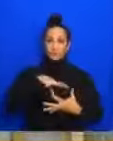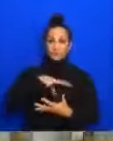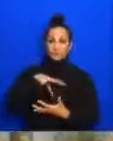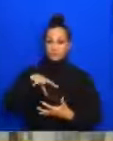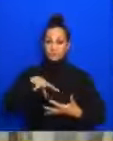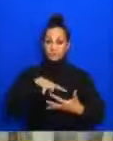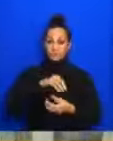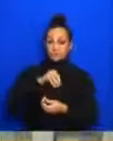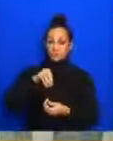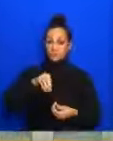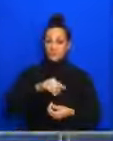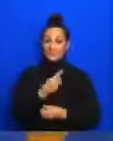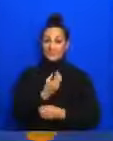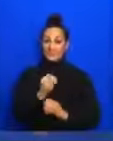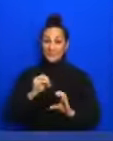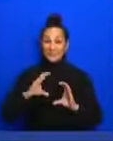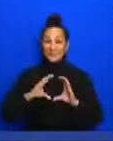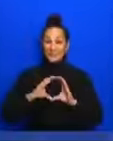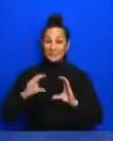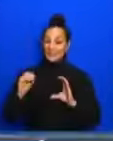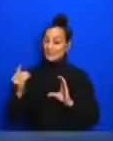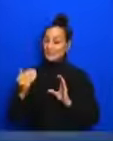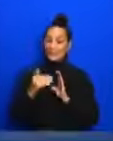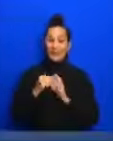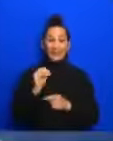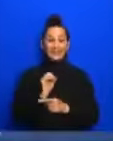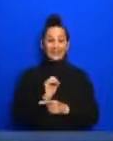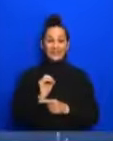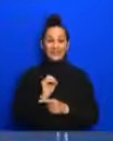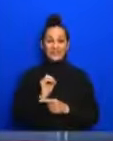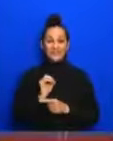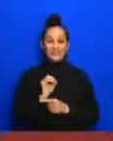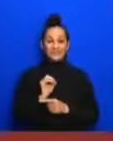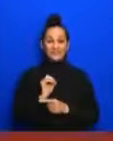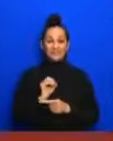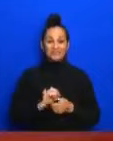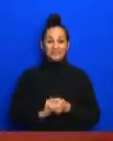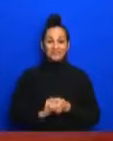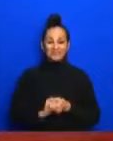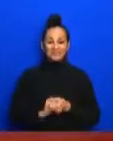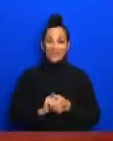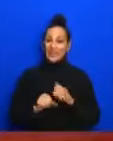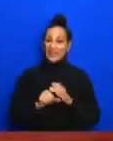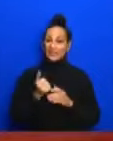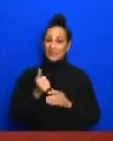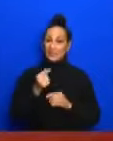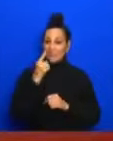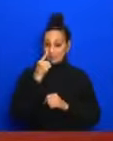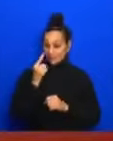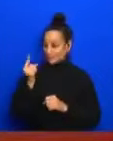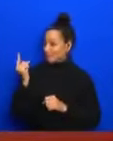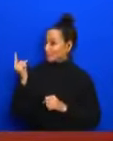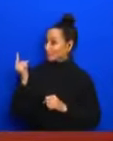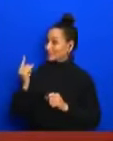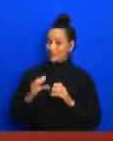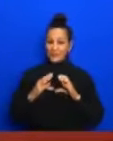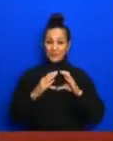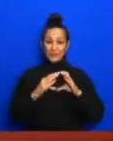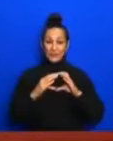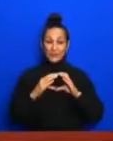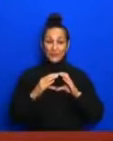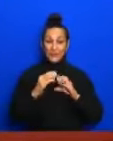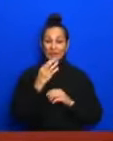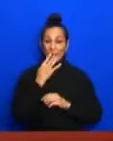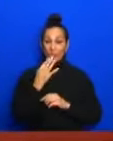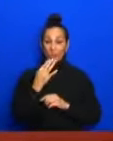Globo carregado, embaralhando, 100 bolas, numeradas de 0 a 00. A primeira dezena está na tela, bola azul